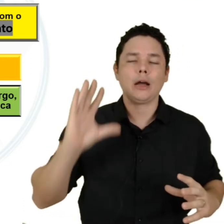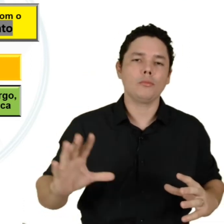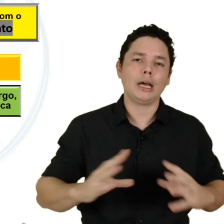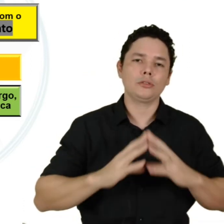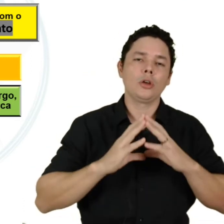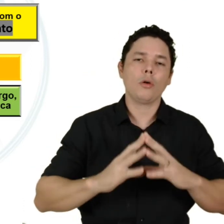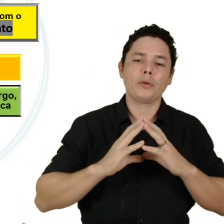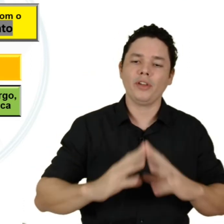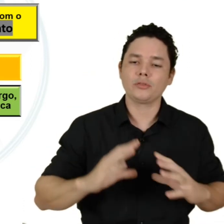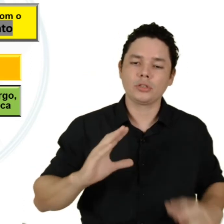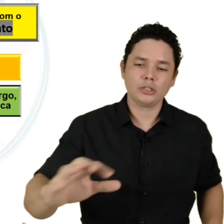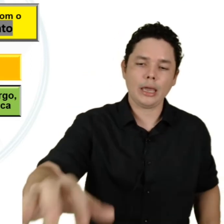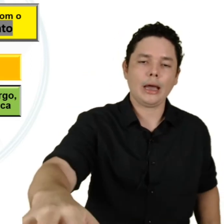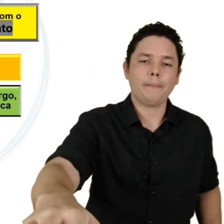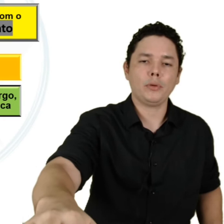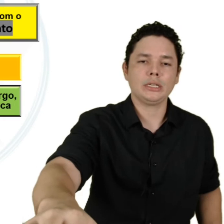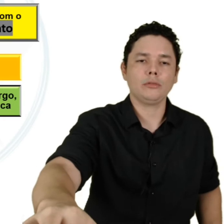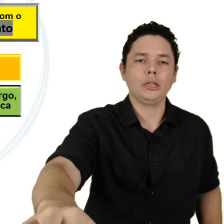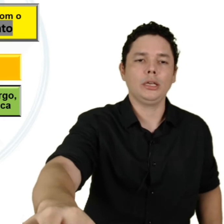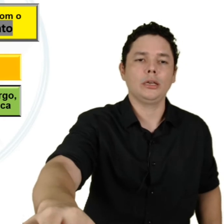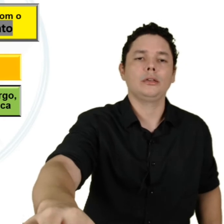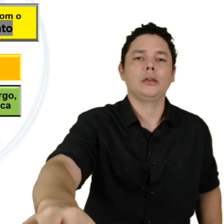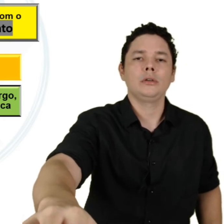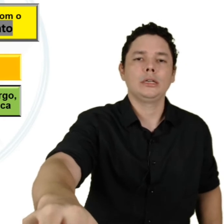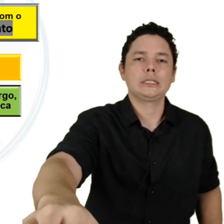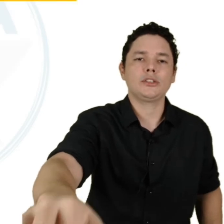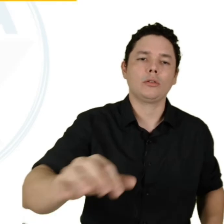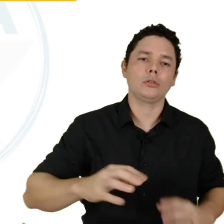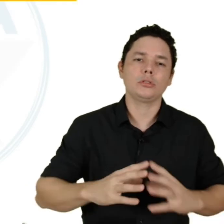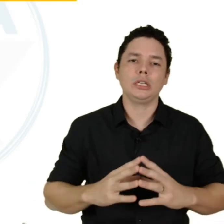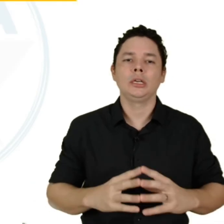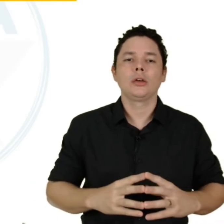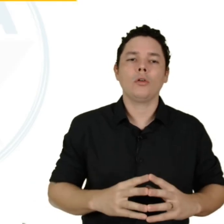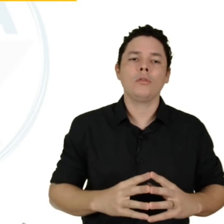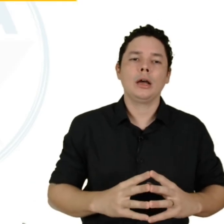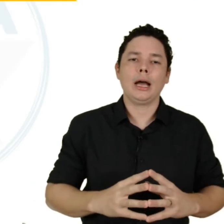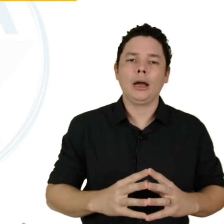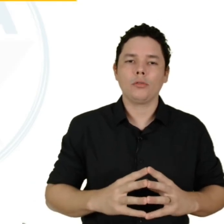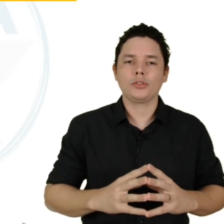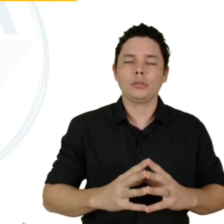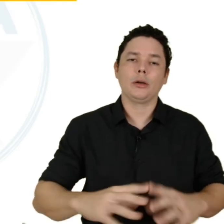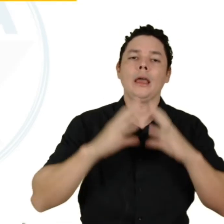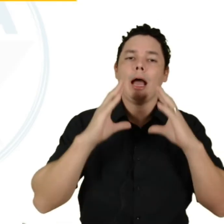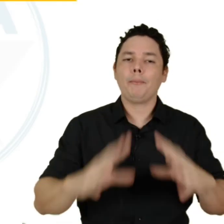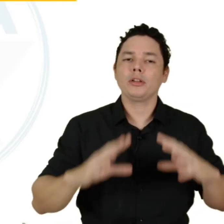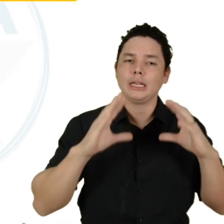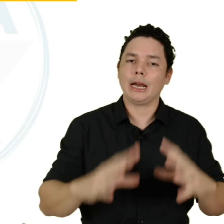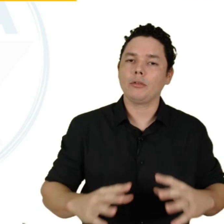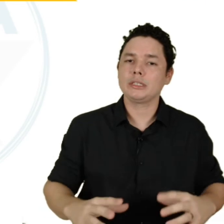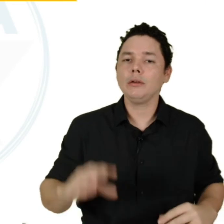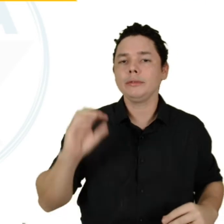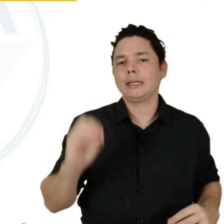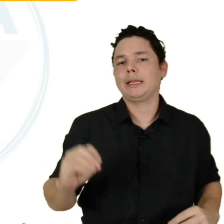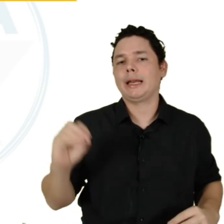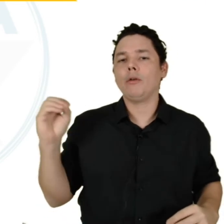sim acumulados com proventos de aposentadoria. Então, está de acordo sim com a Constituição. A posse em